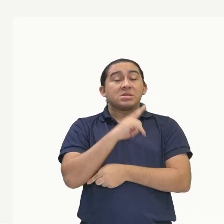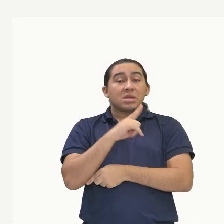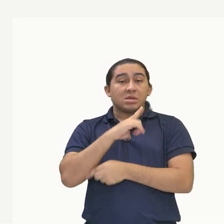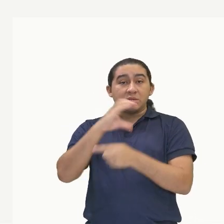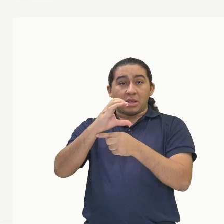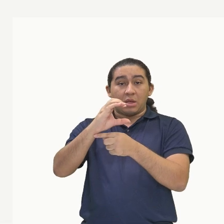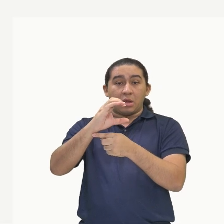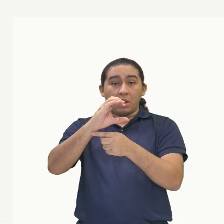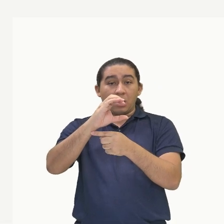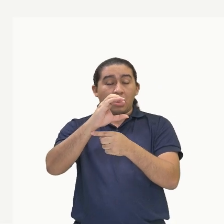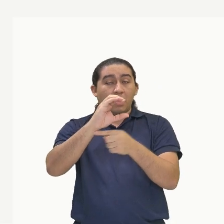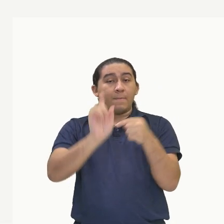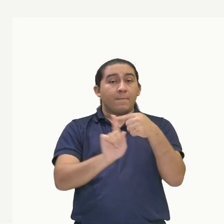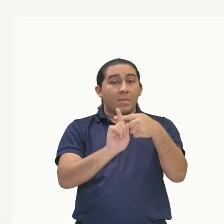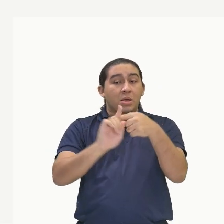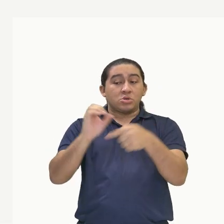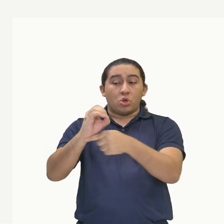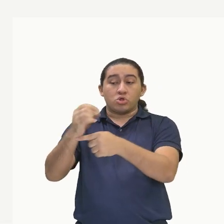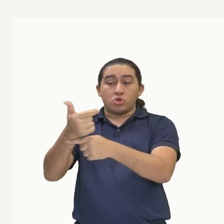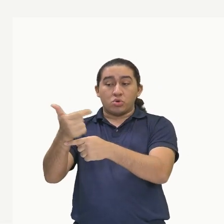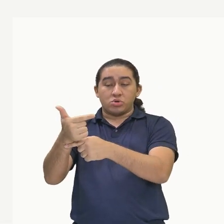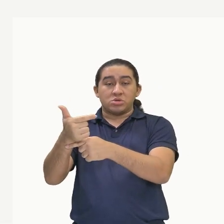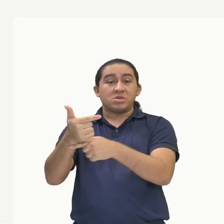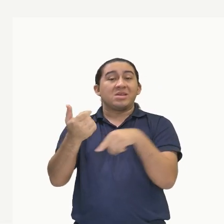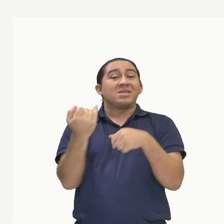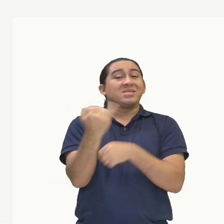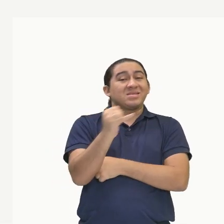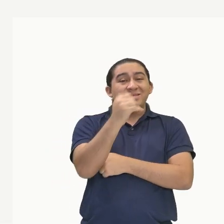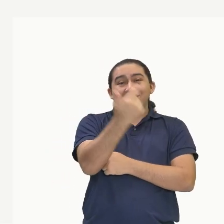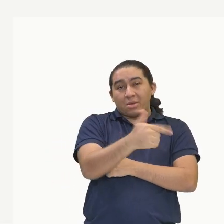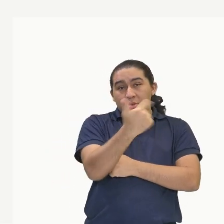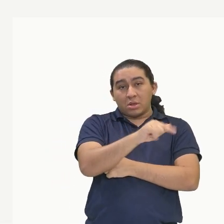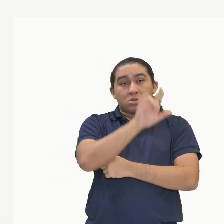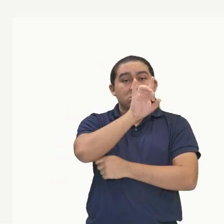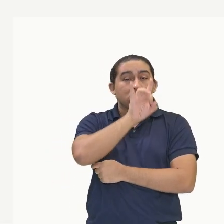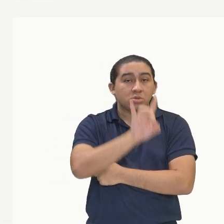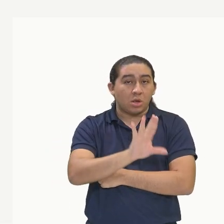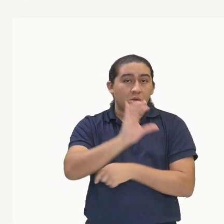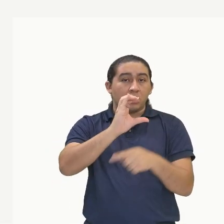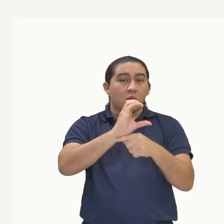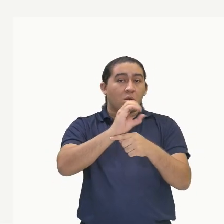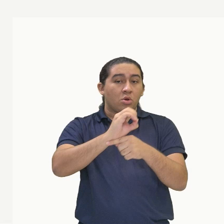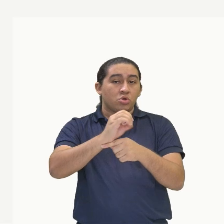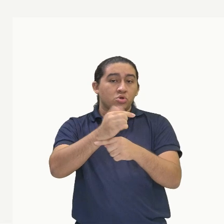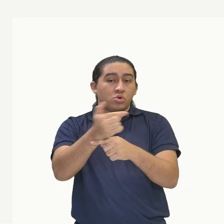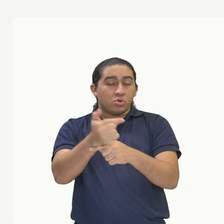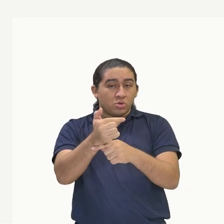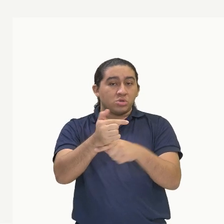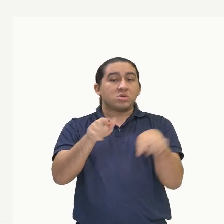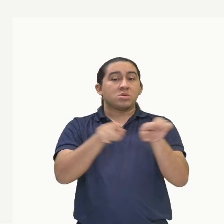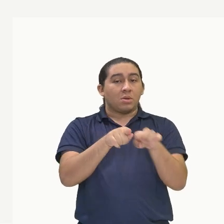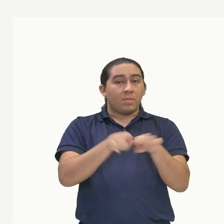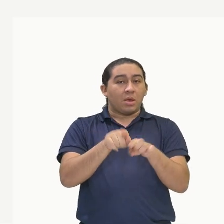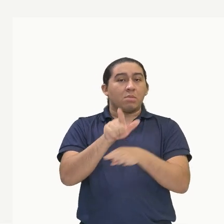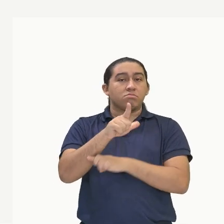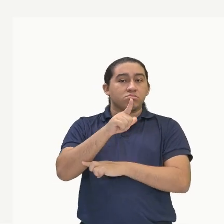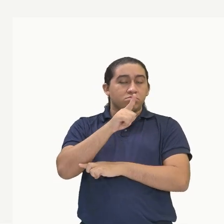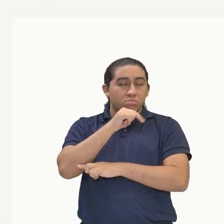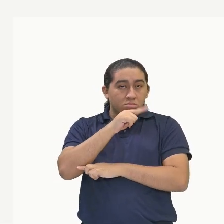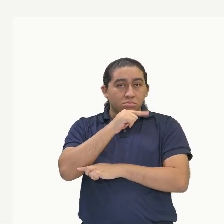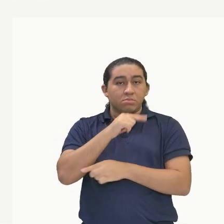hidrogênio. Caso eu não tenha, ele vai produzir apenas CO2 e água, tá?